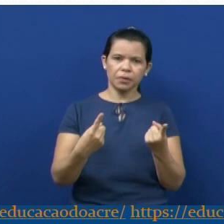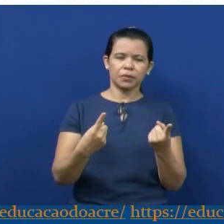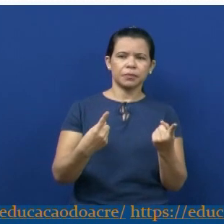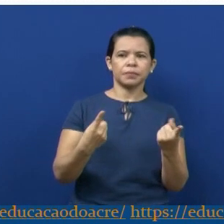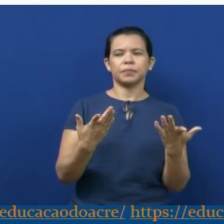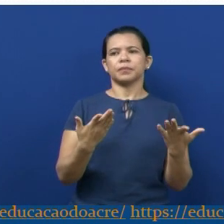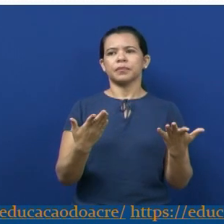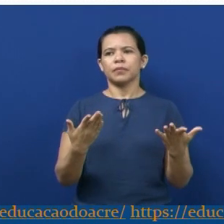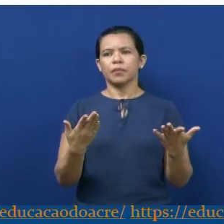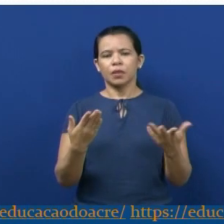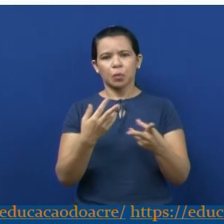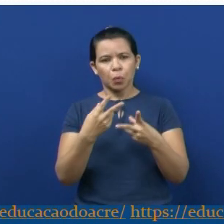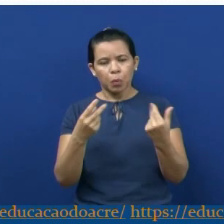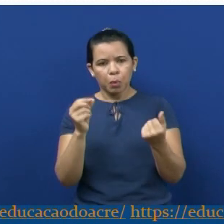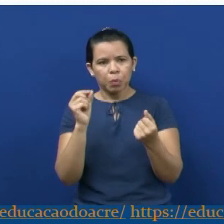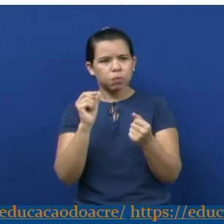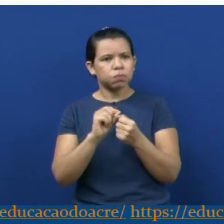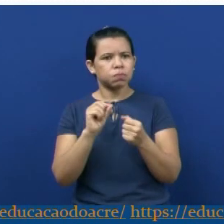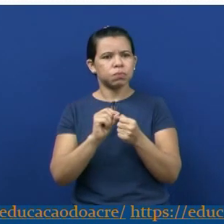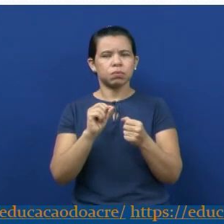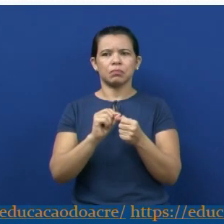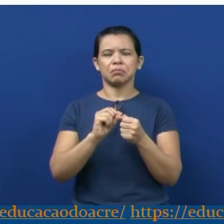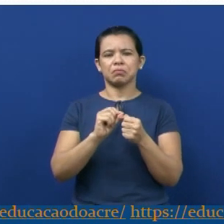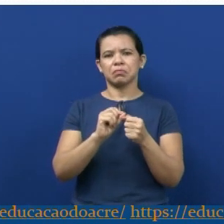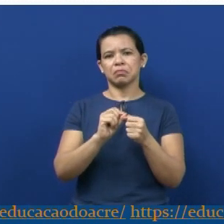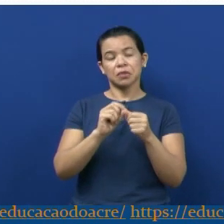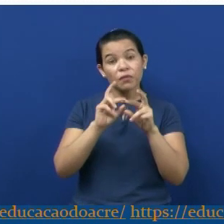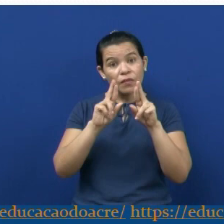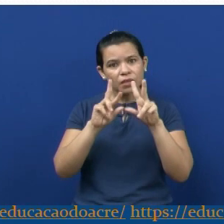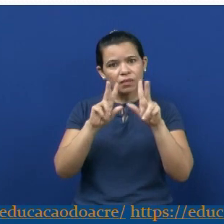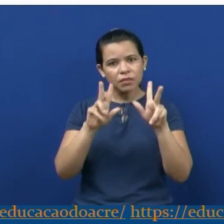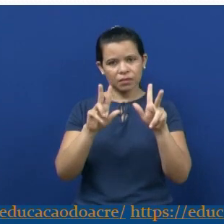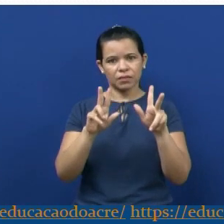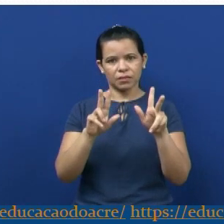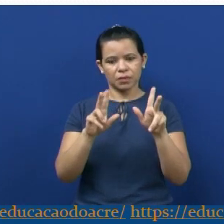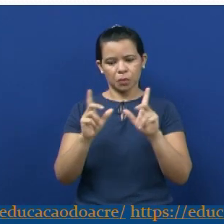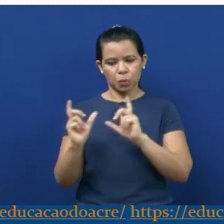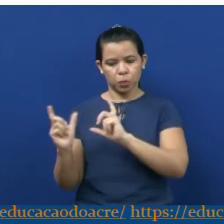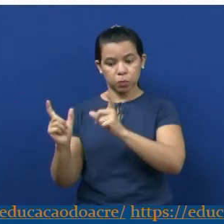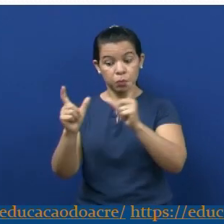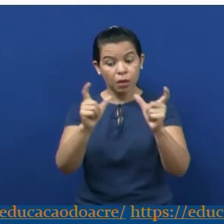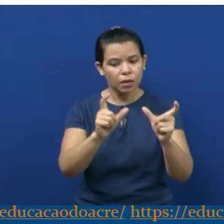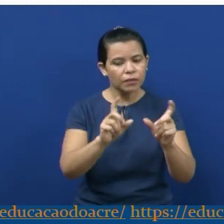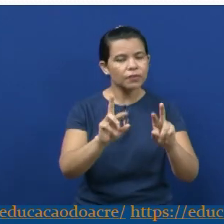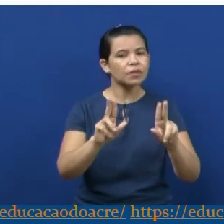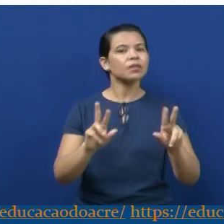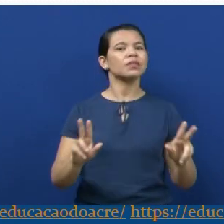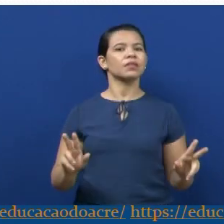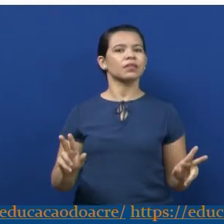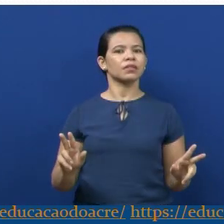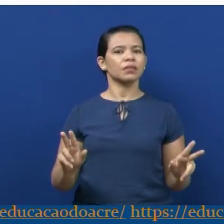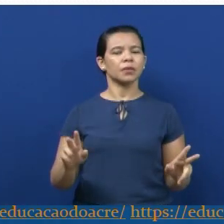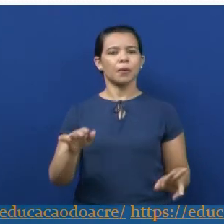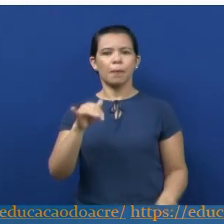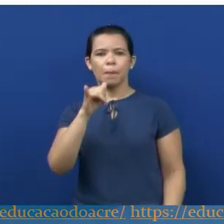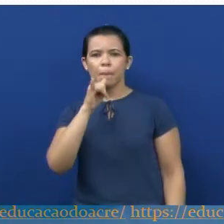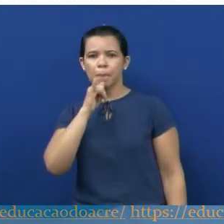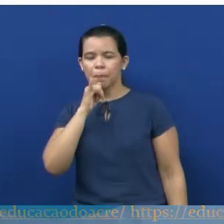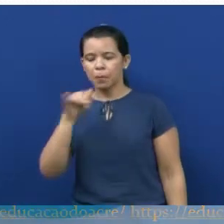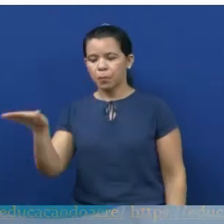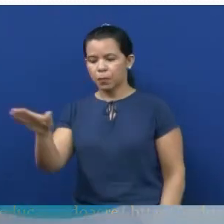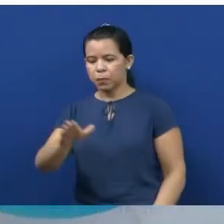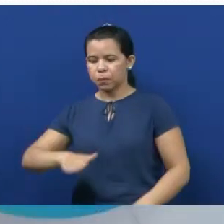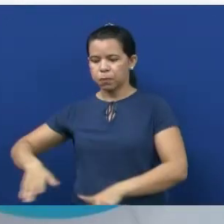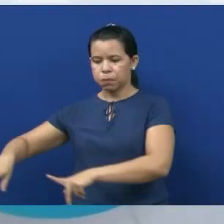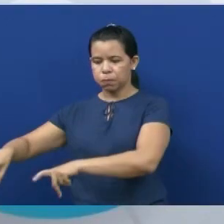humano desenvolve são diferentes, né? O espaço é diferente. Por exemplo, zona rural,